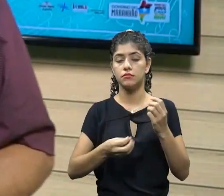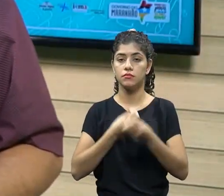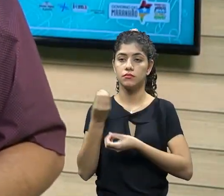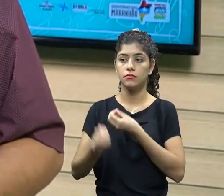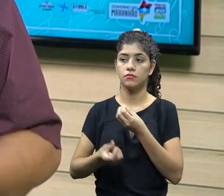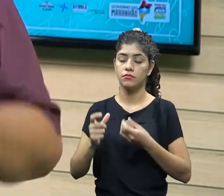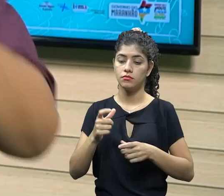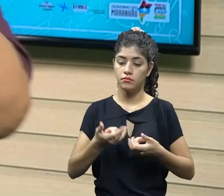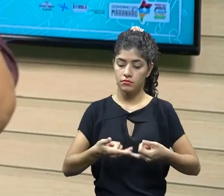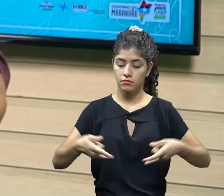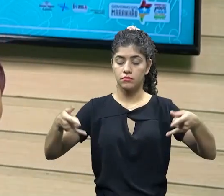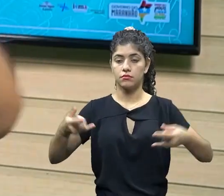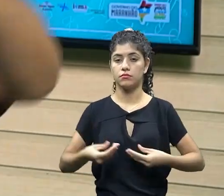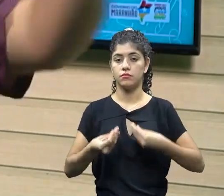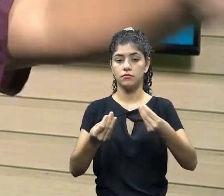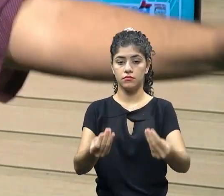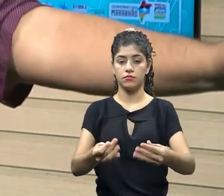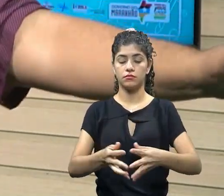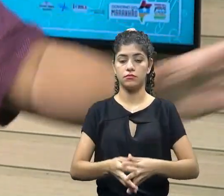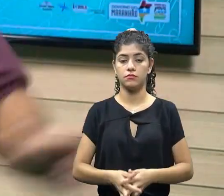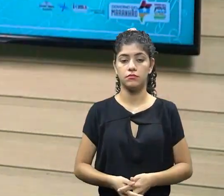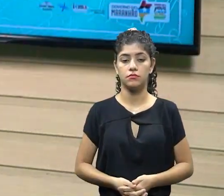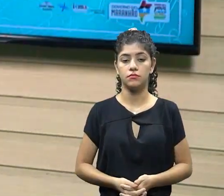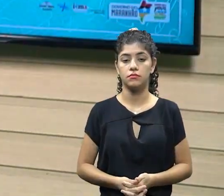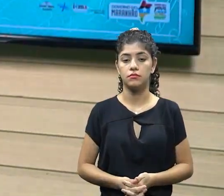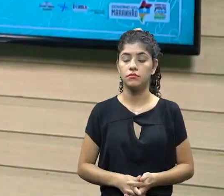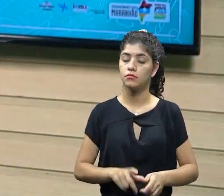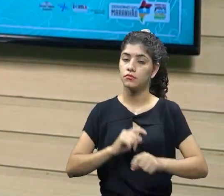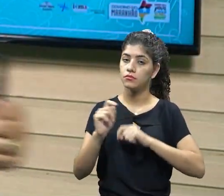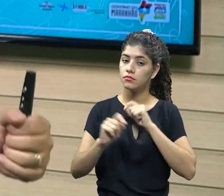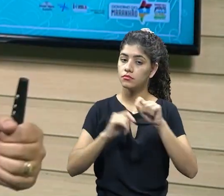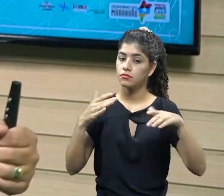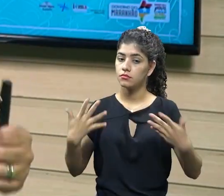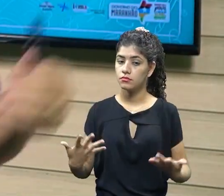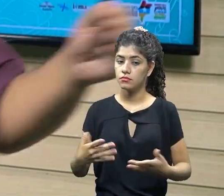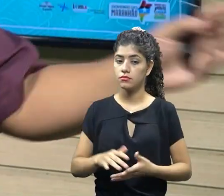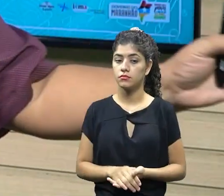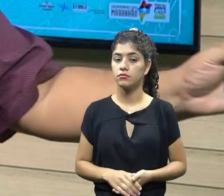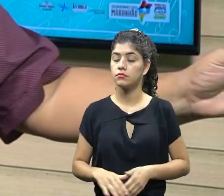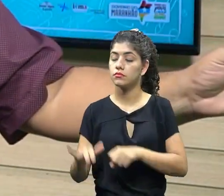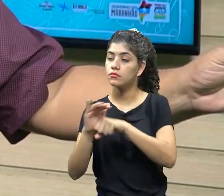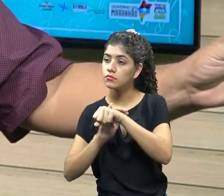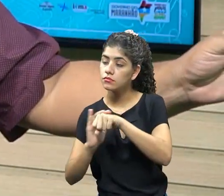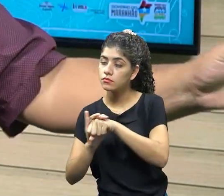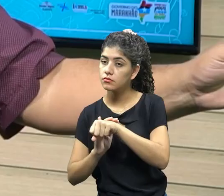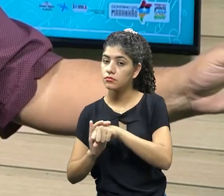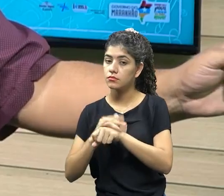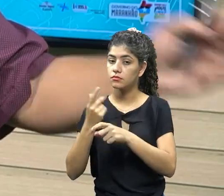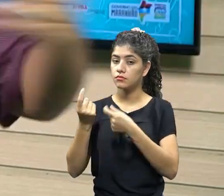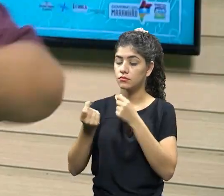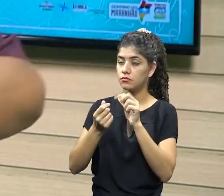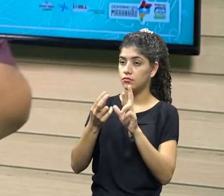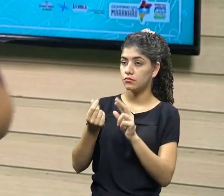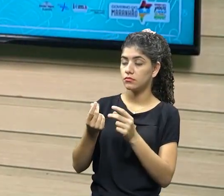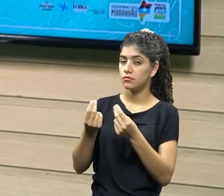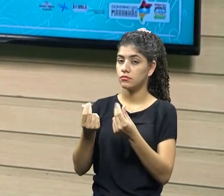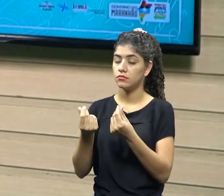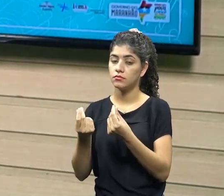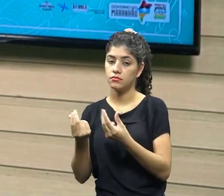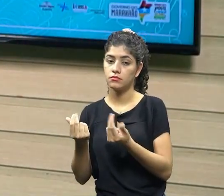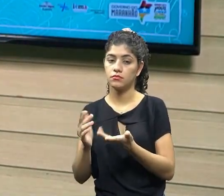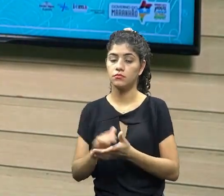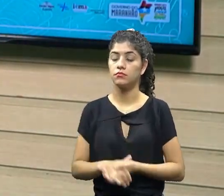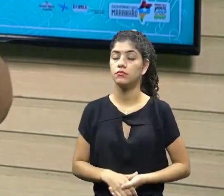para você. Então, isso é uma questão de uma negociação financeira entre o gestor, o fornecedor e